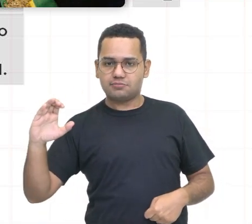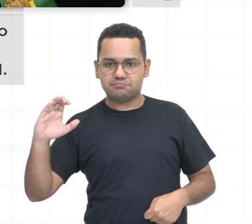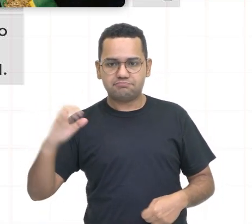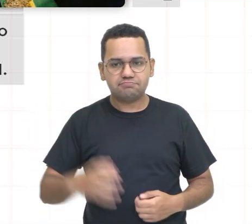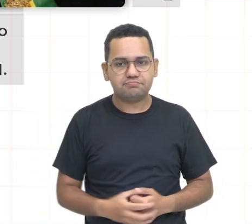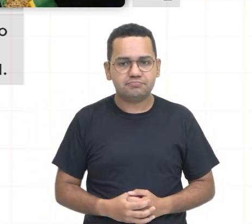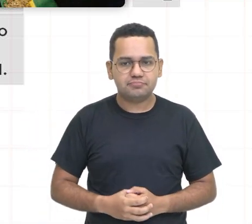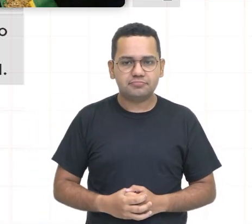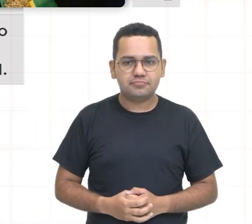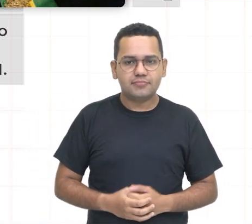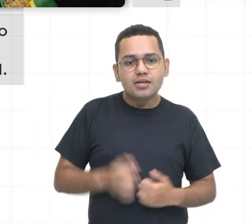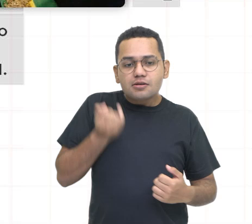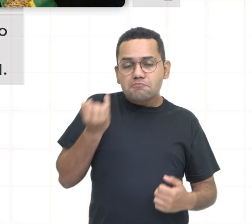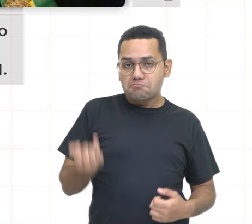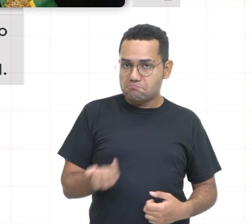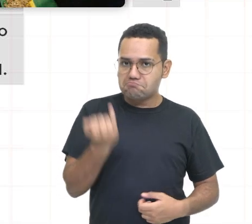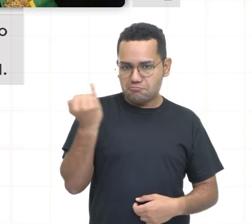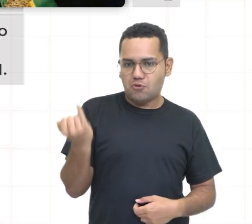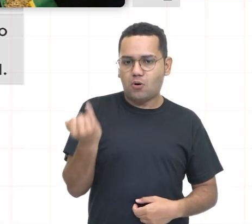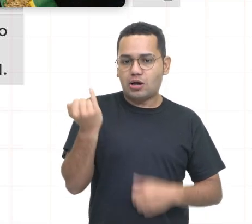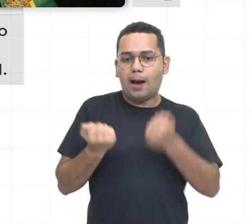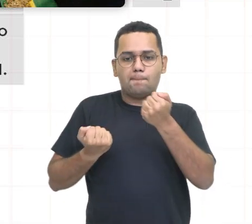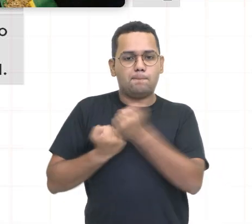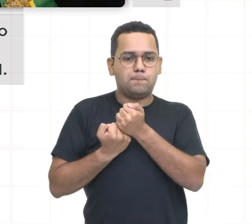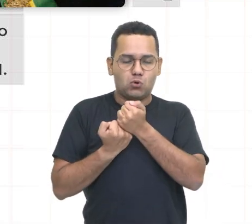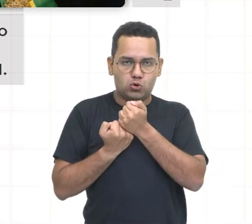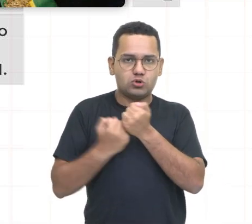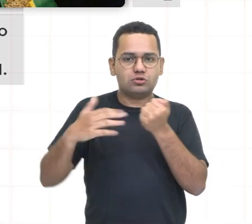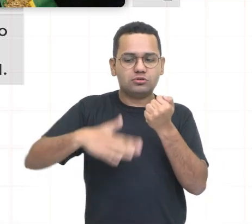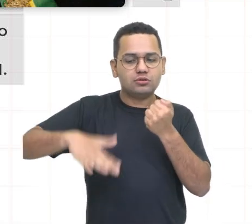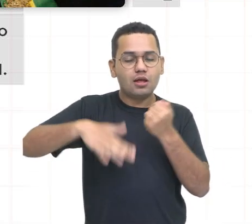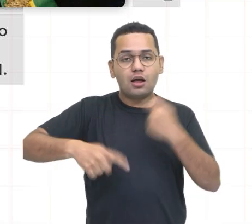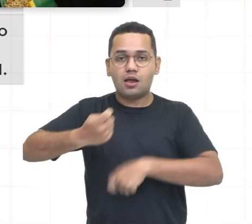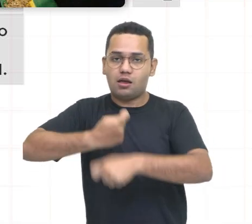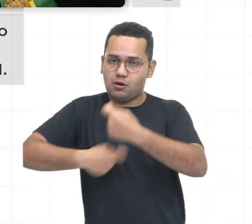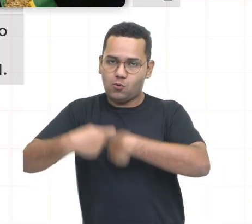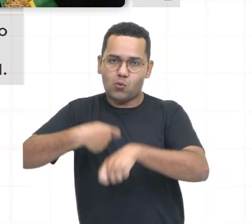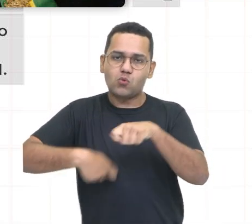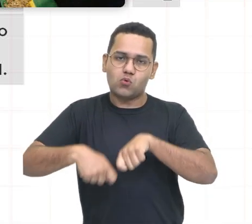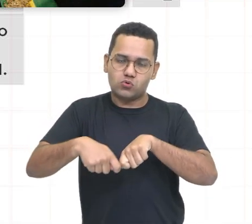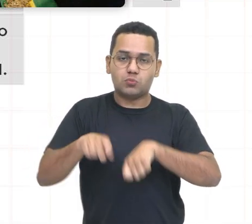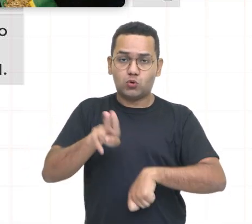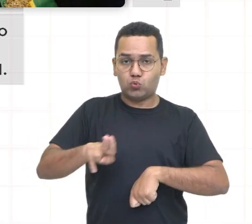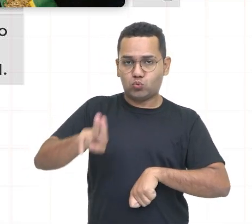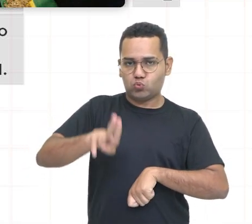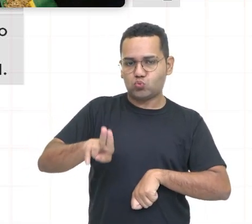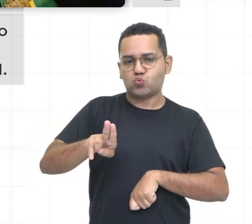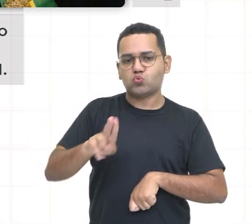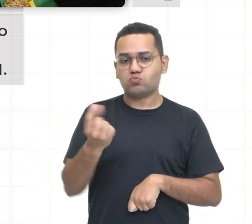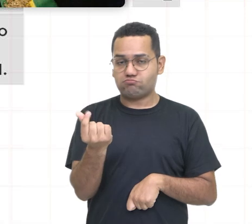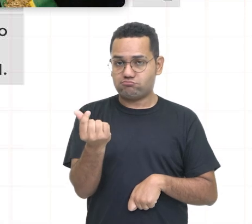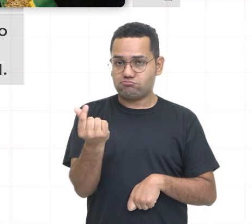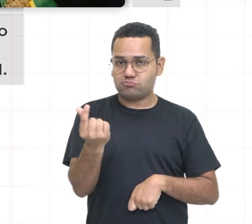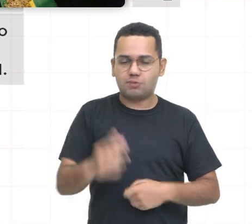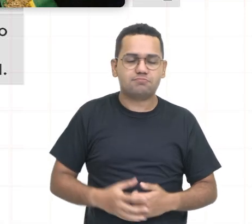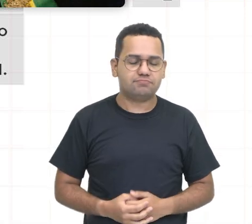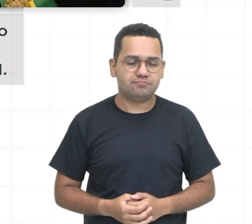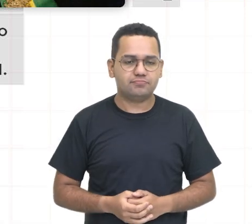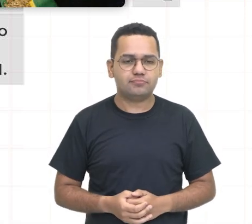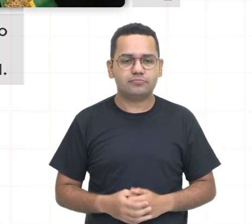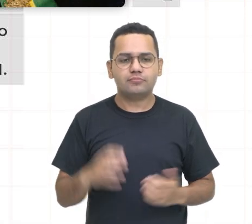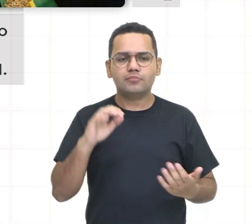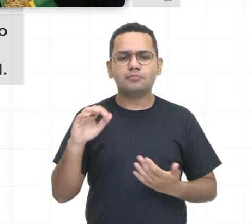figura importantíssima e pilar fundamental, né, na implementação do Plano Real. E quais são as